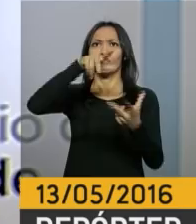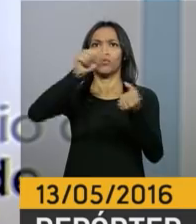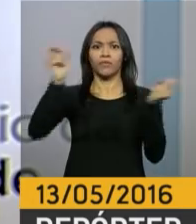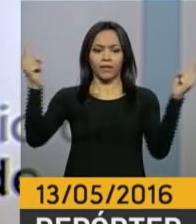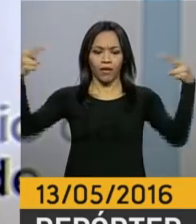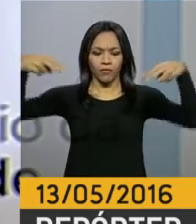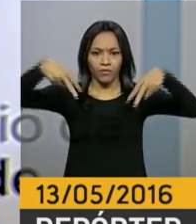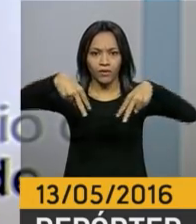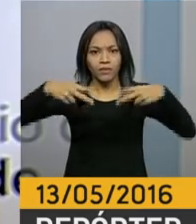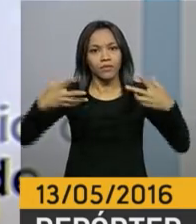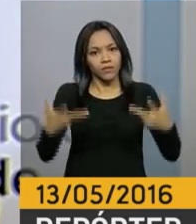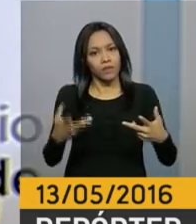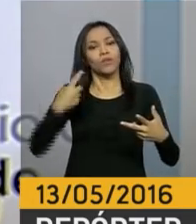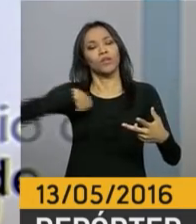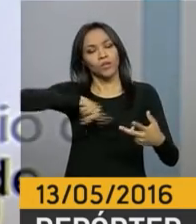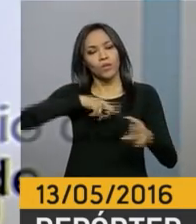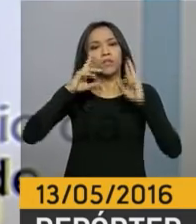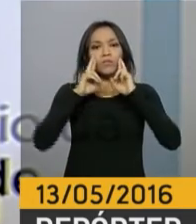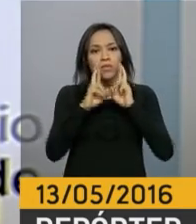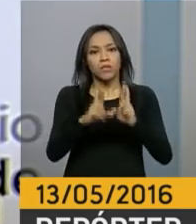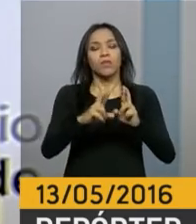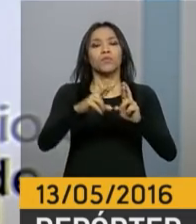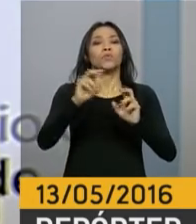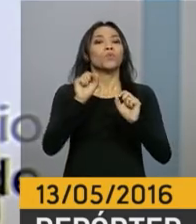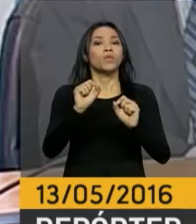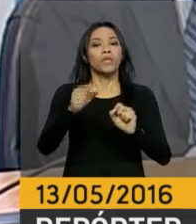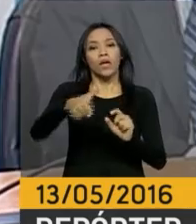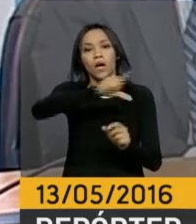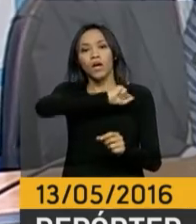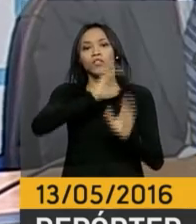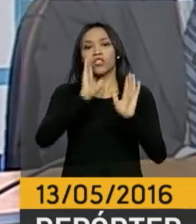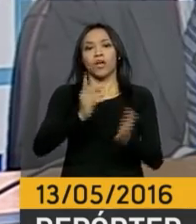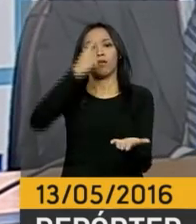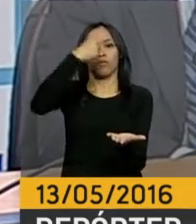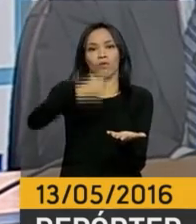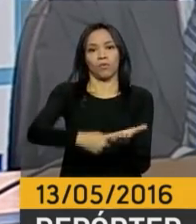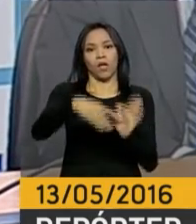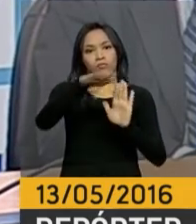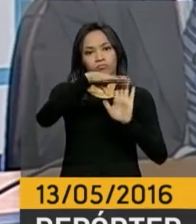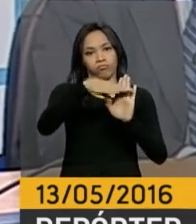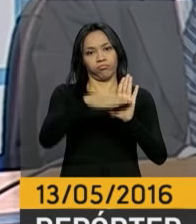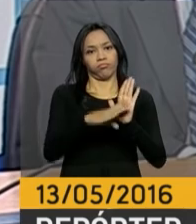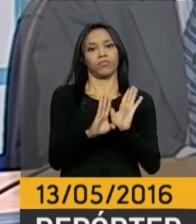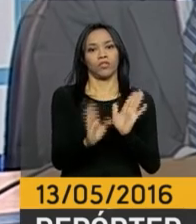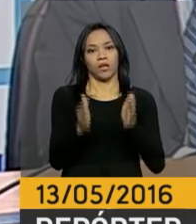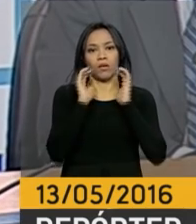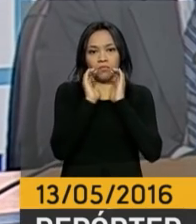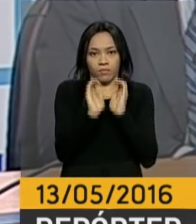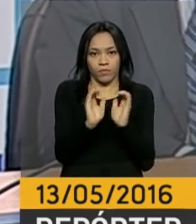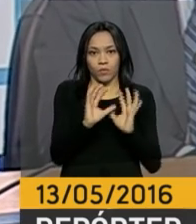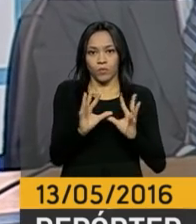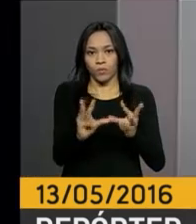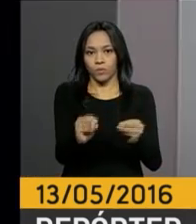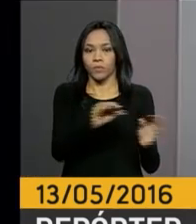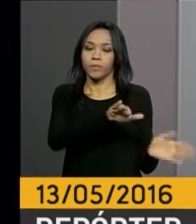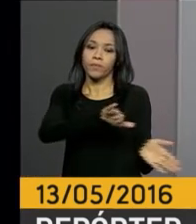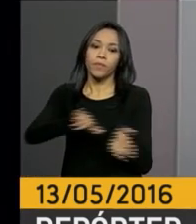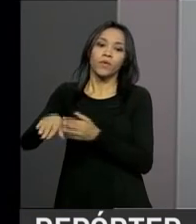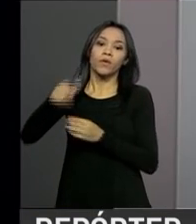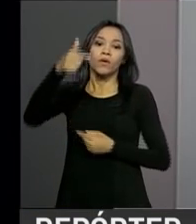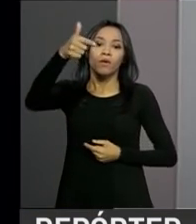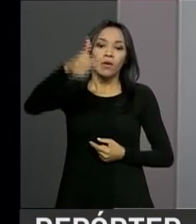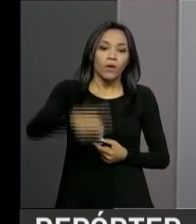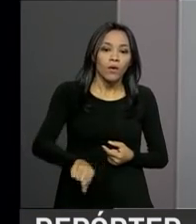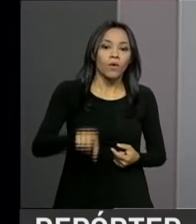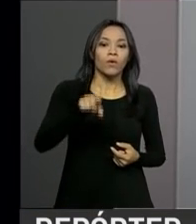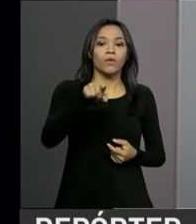exatamente dentro do que foi programado nós vamos trabalhar infraestrutura e assistência né fortalecer a